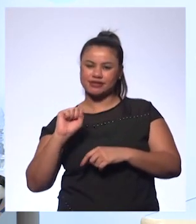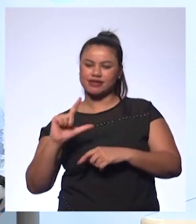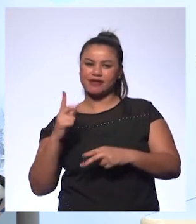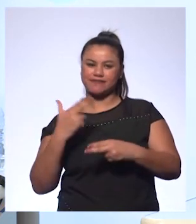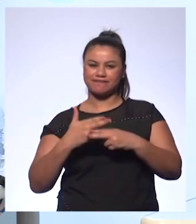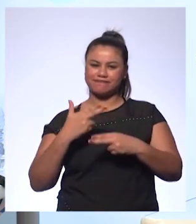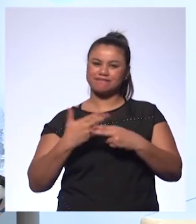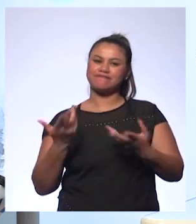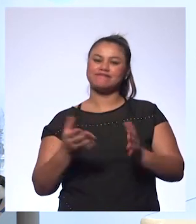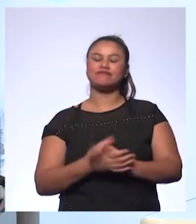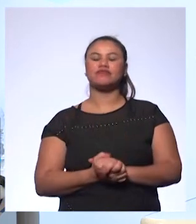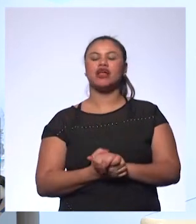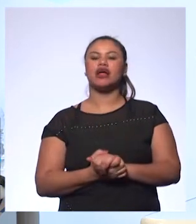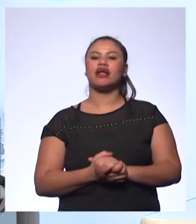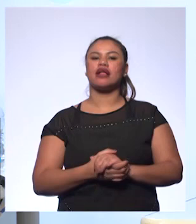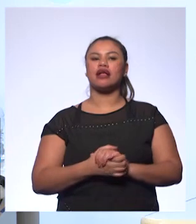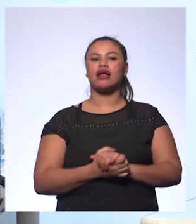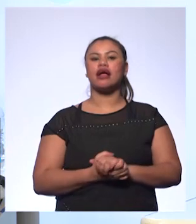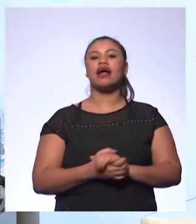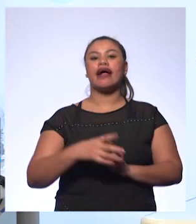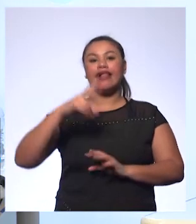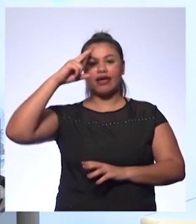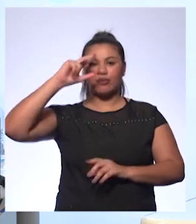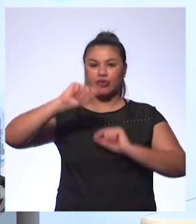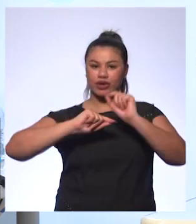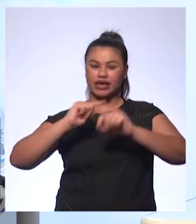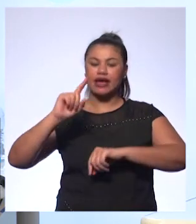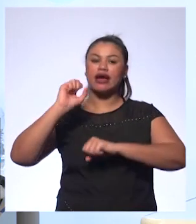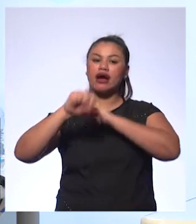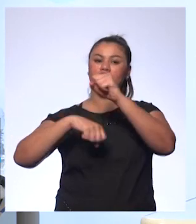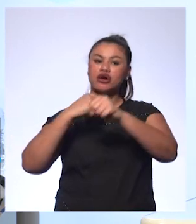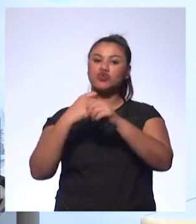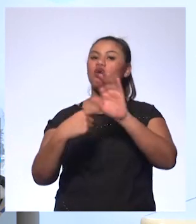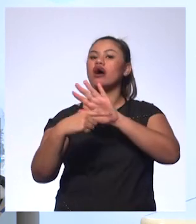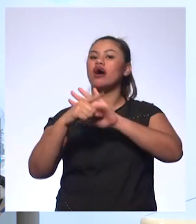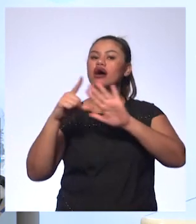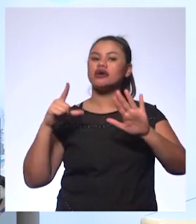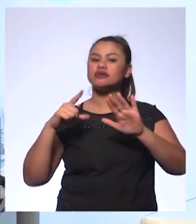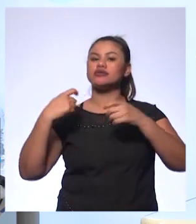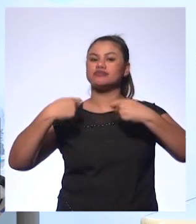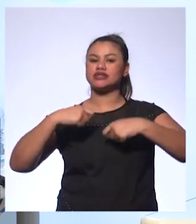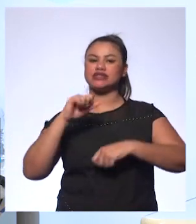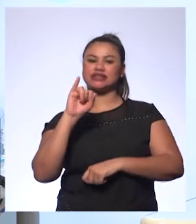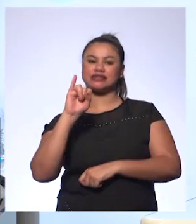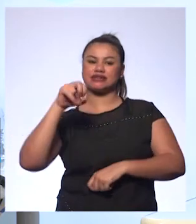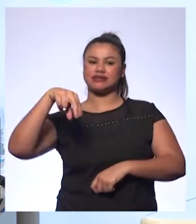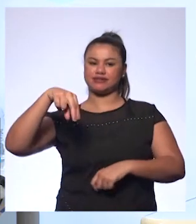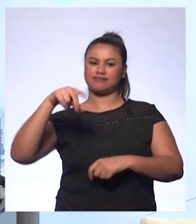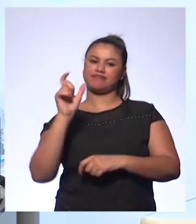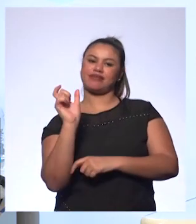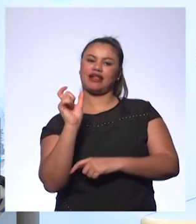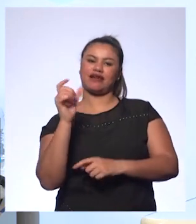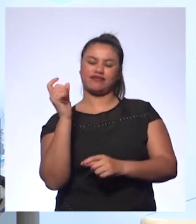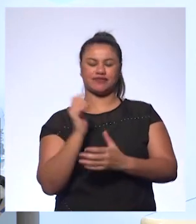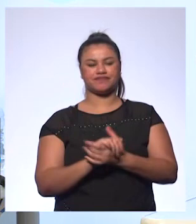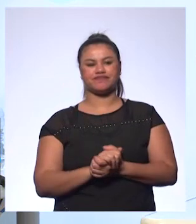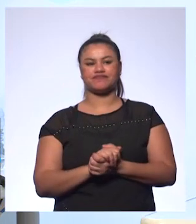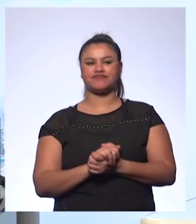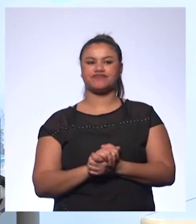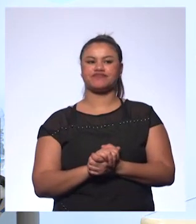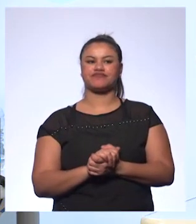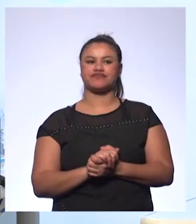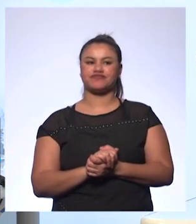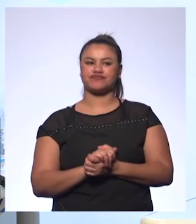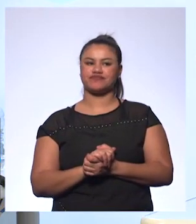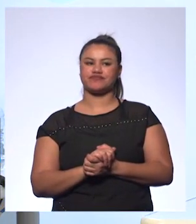da data a gente vai colocar in antes do ano você pode falar tio tá usando ele faz 2025 ou você pode cortar no meio falou